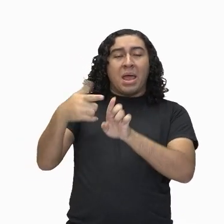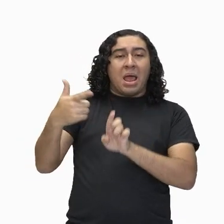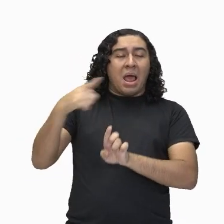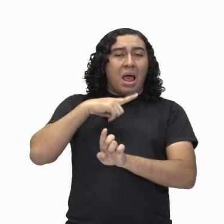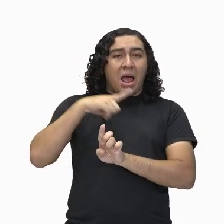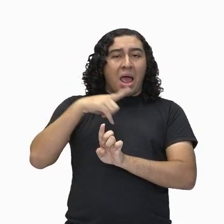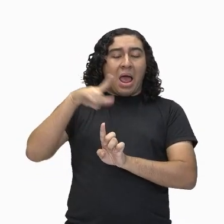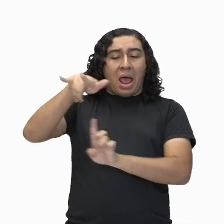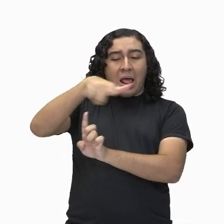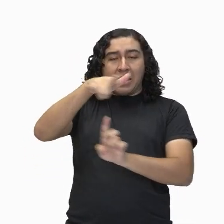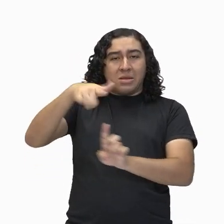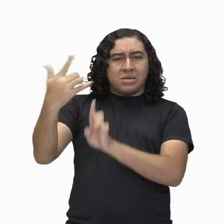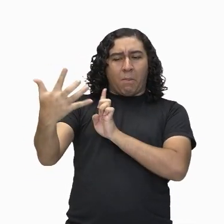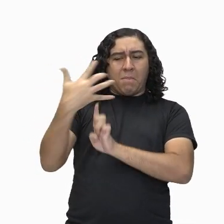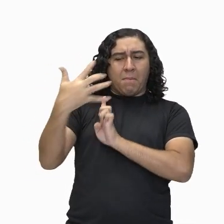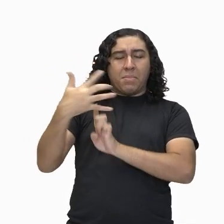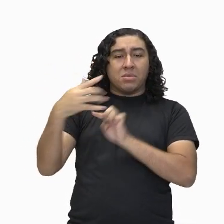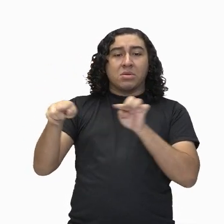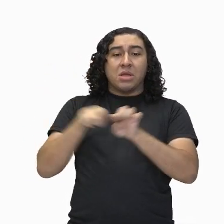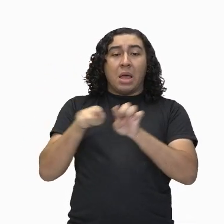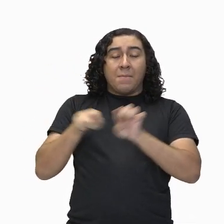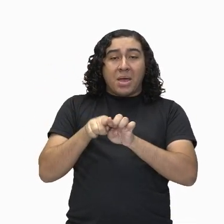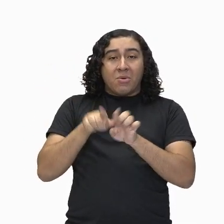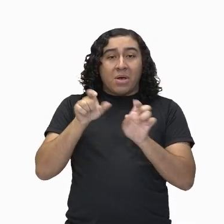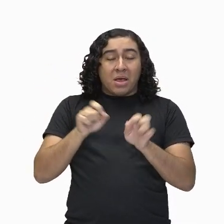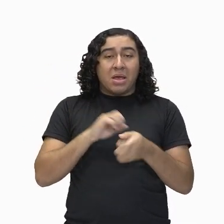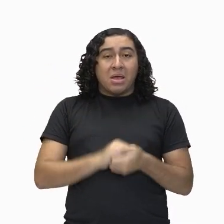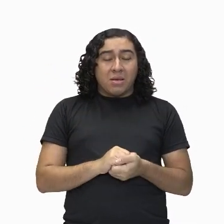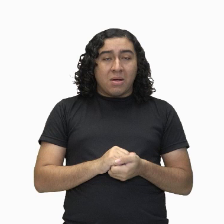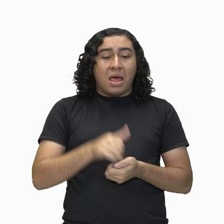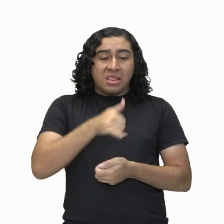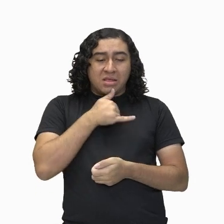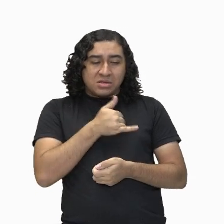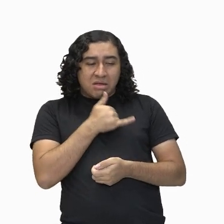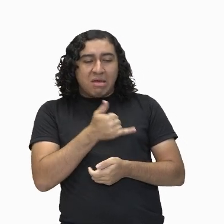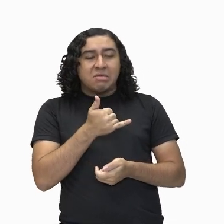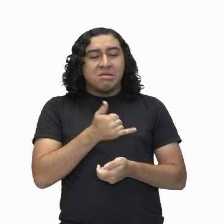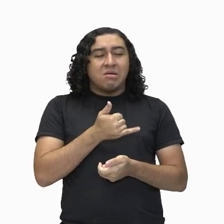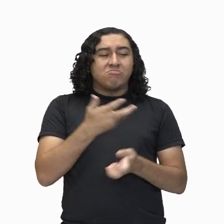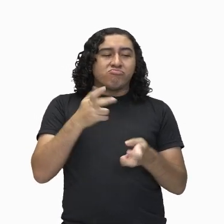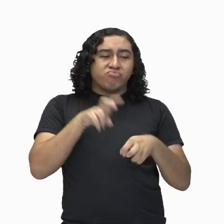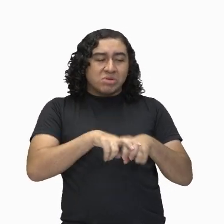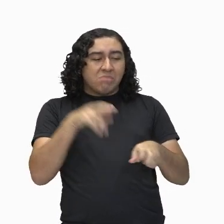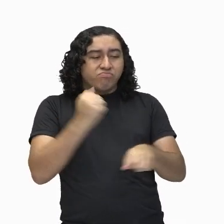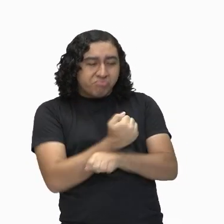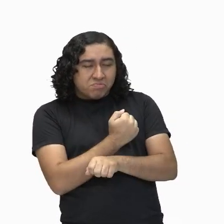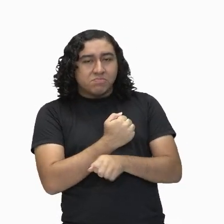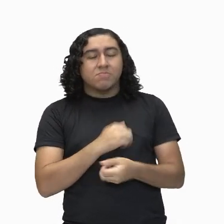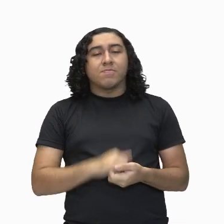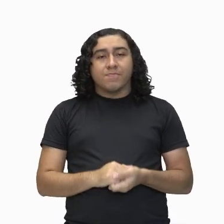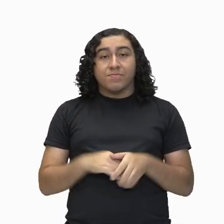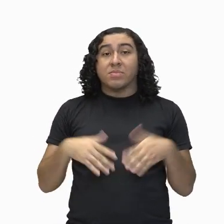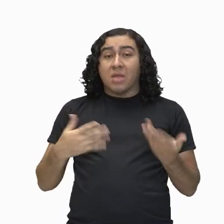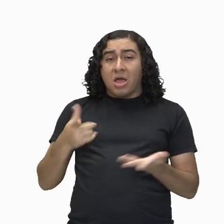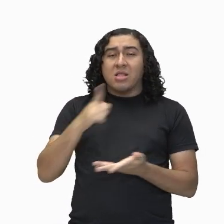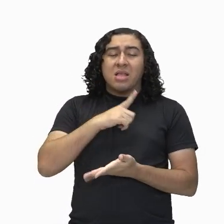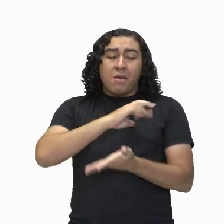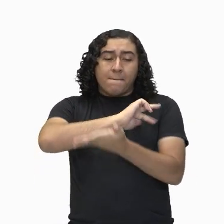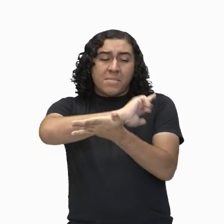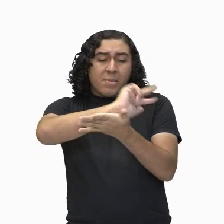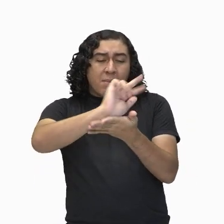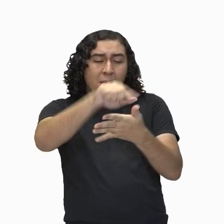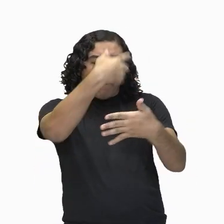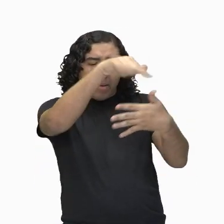Olha só, o pensamento de Kierkegaard já chega assim, né, pegando pesado, vamos dizer assim, né? Existe o desespero, o